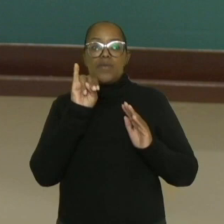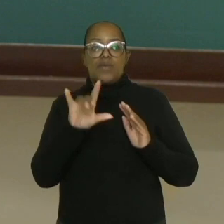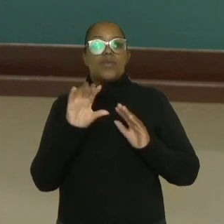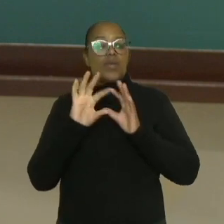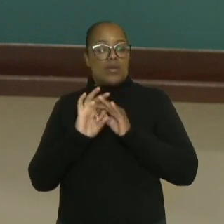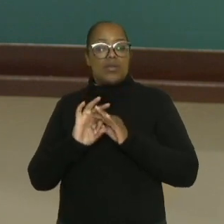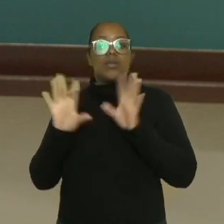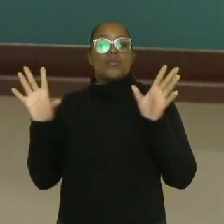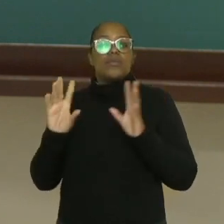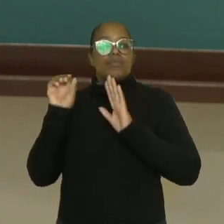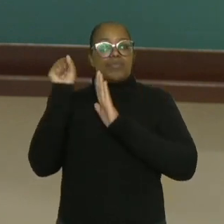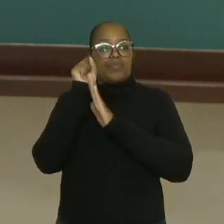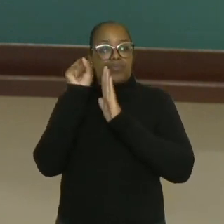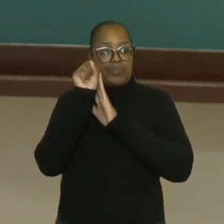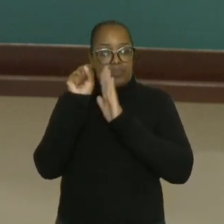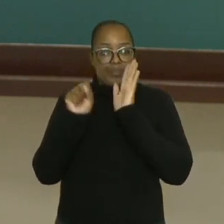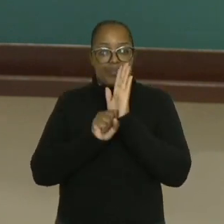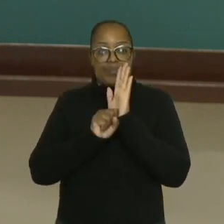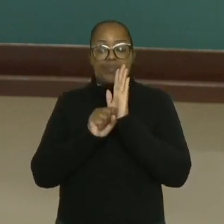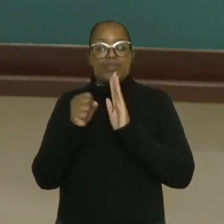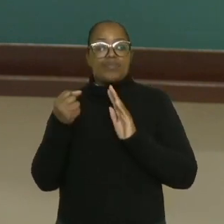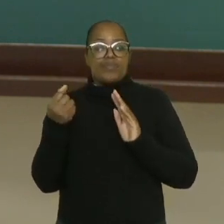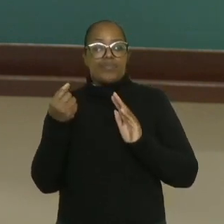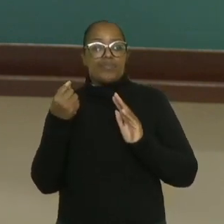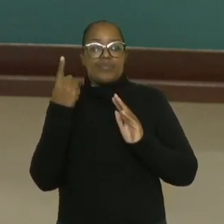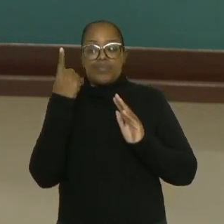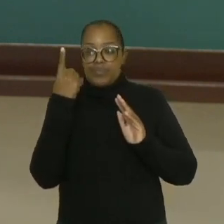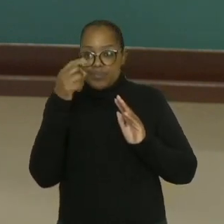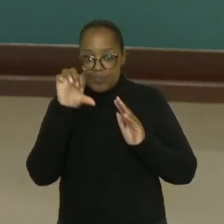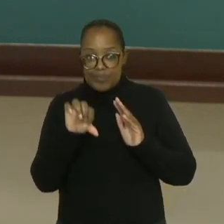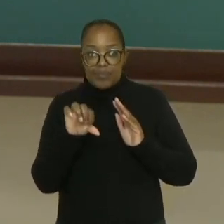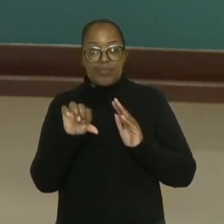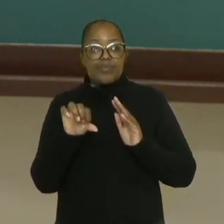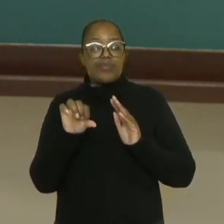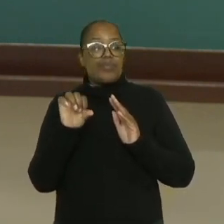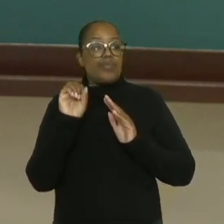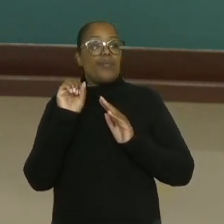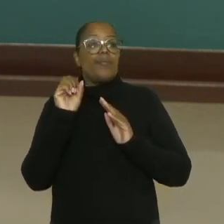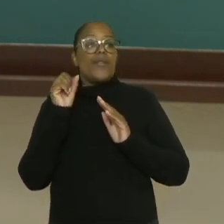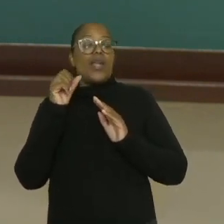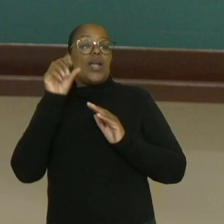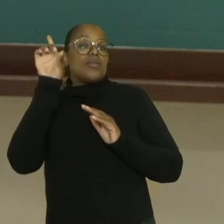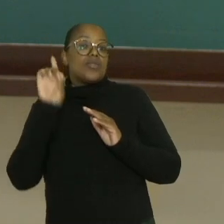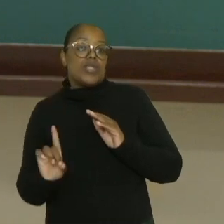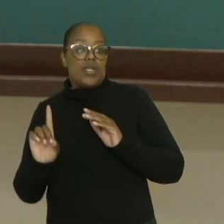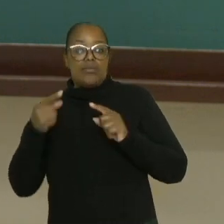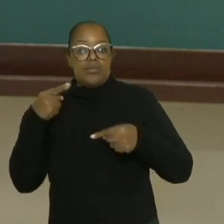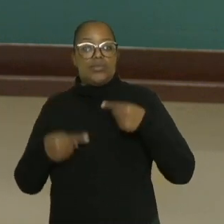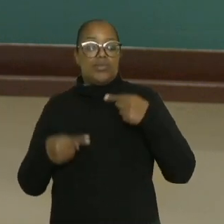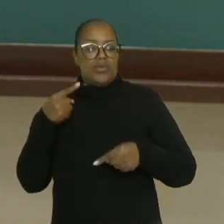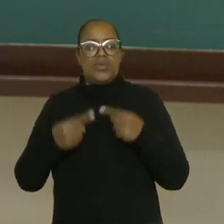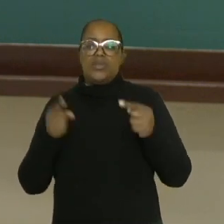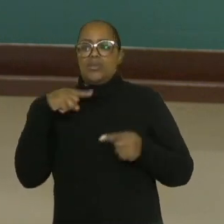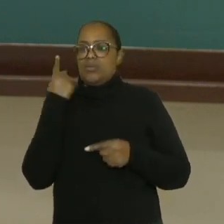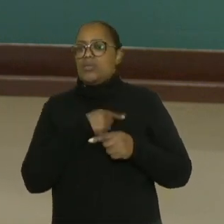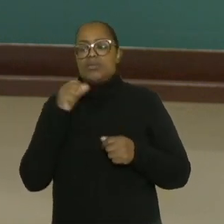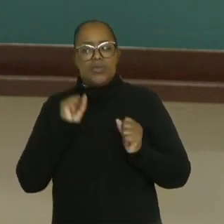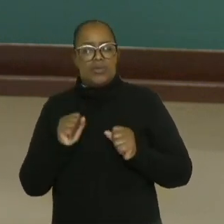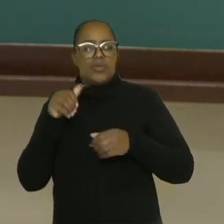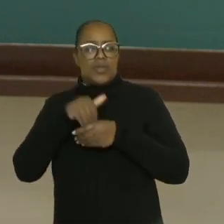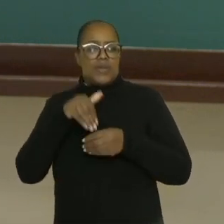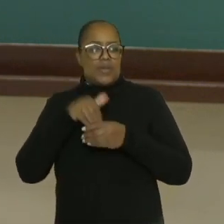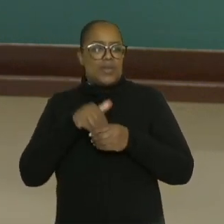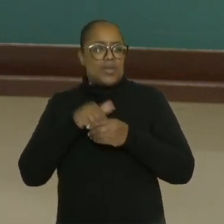etc. Depois vão surgir no século XIX os direitos políticos, então agora a gente pode votar, se